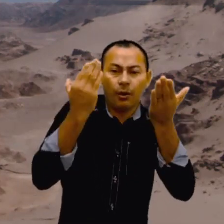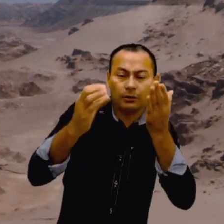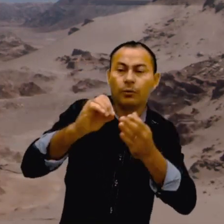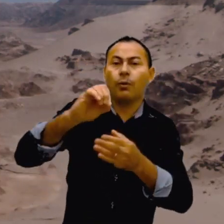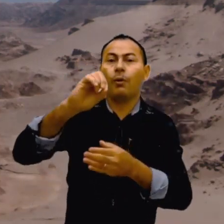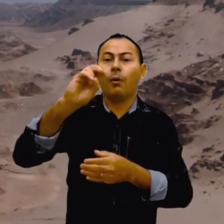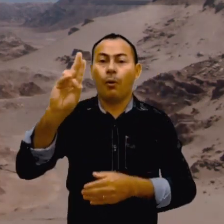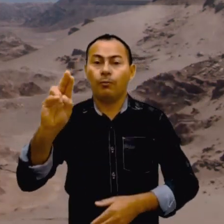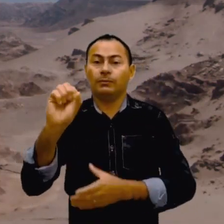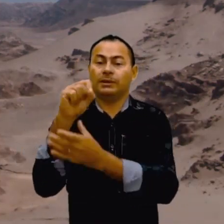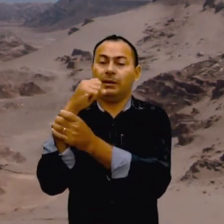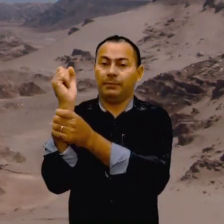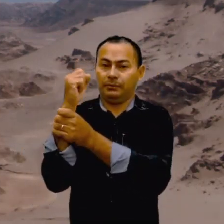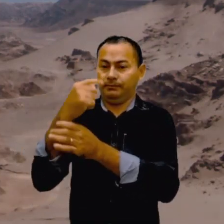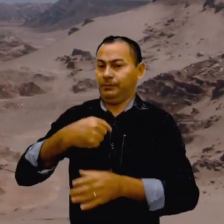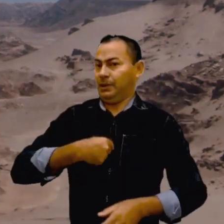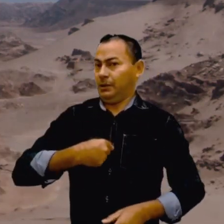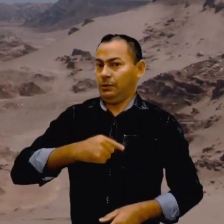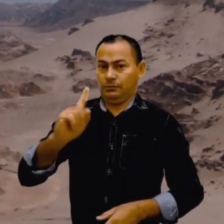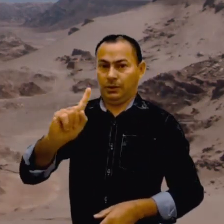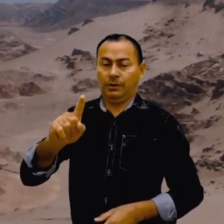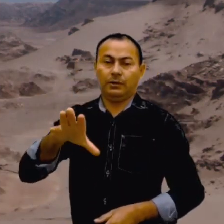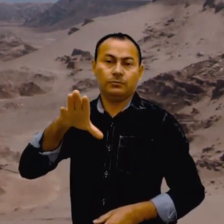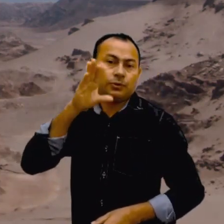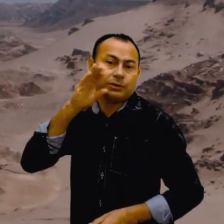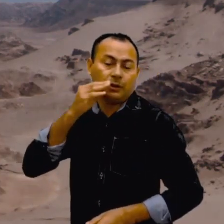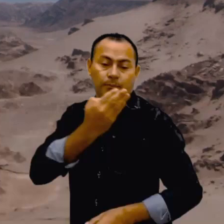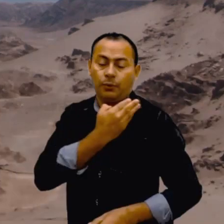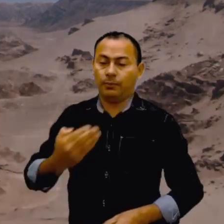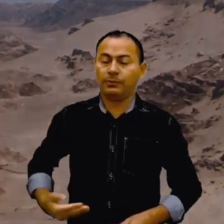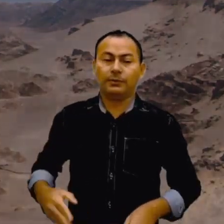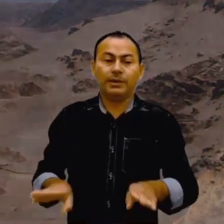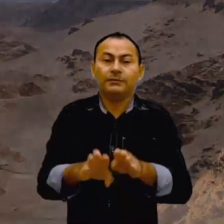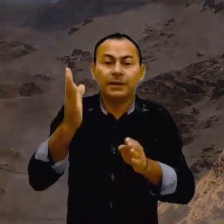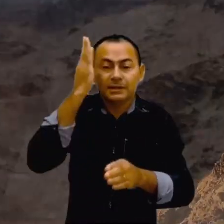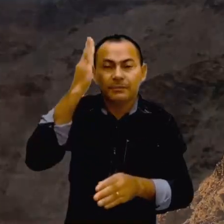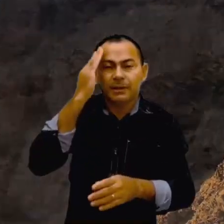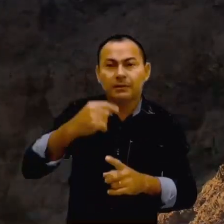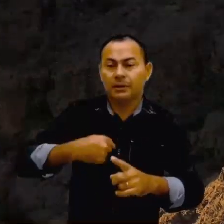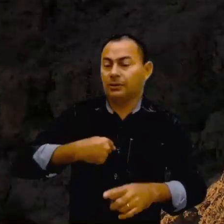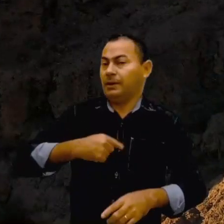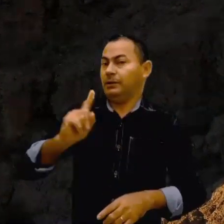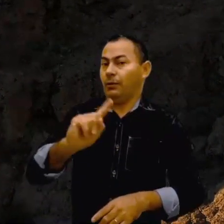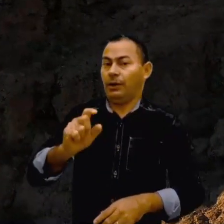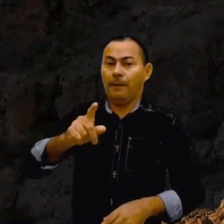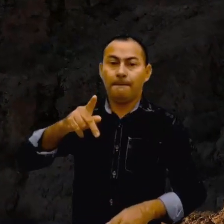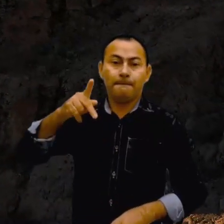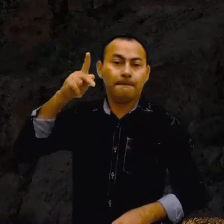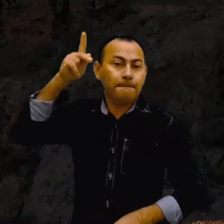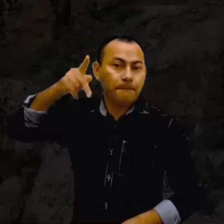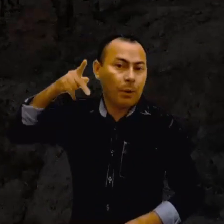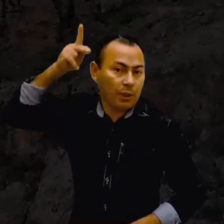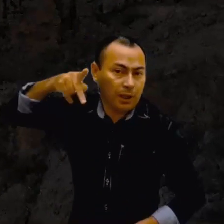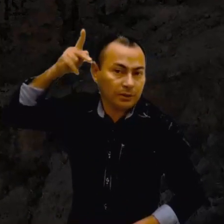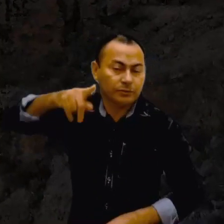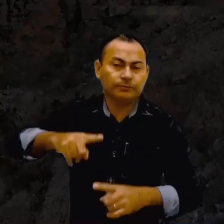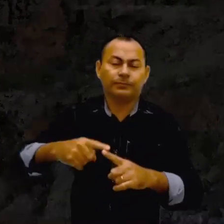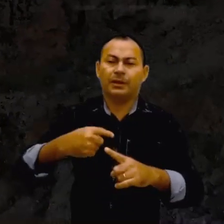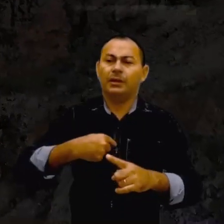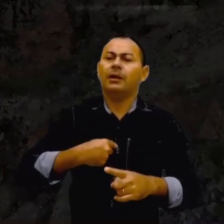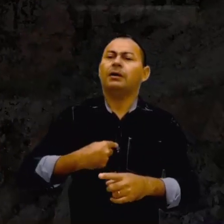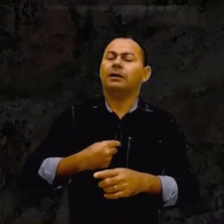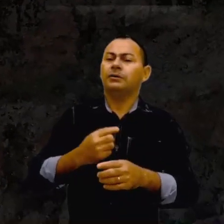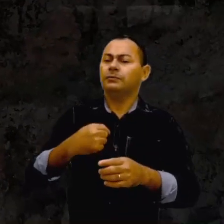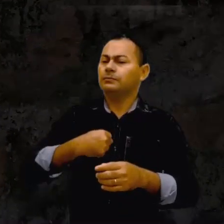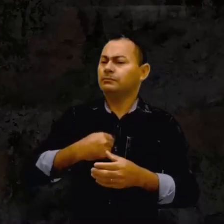terapeuta. Eu não era funcionário público e descobri rapidinho que também não era um político. Por eliminação, descobri que